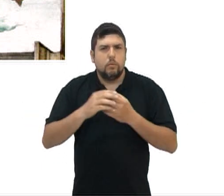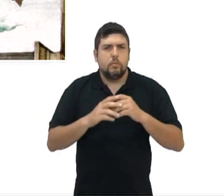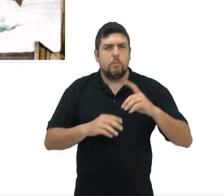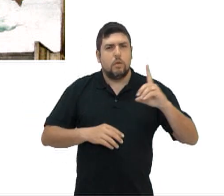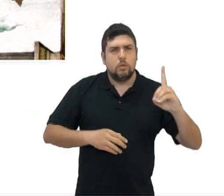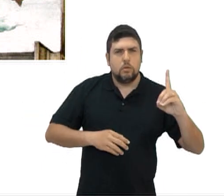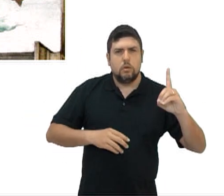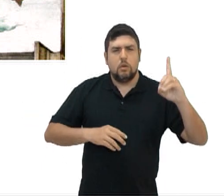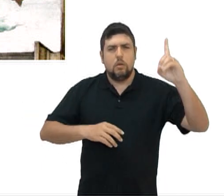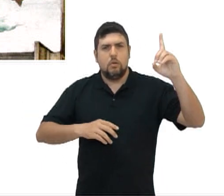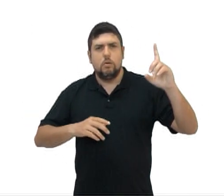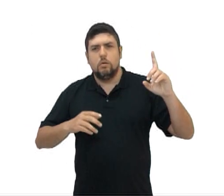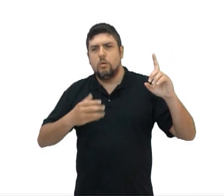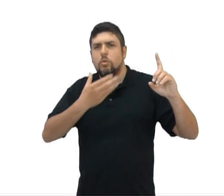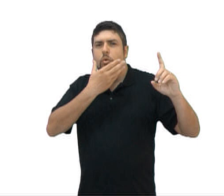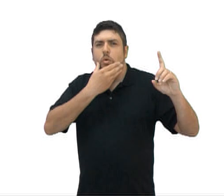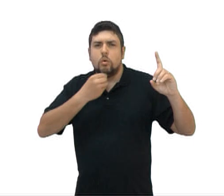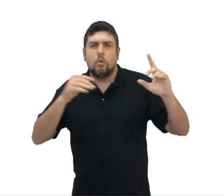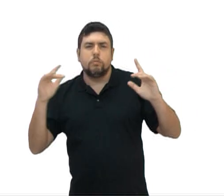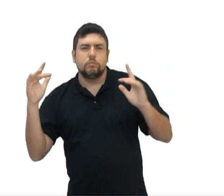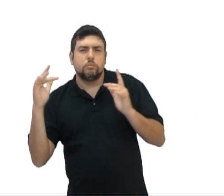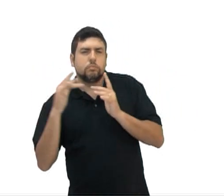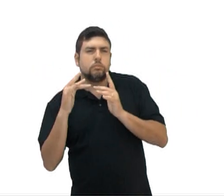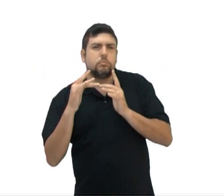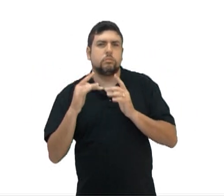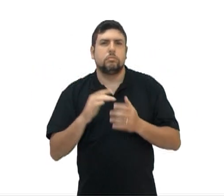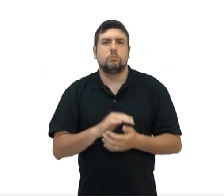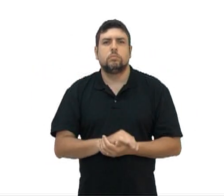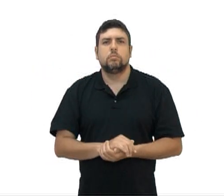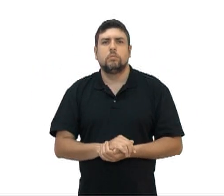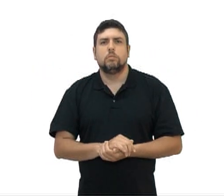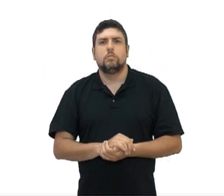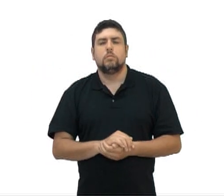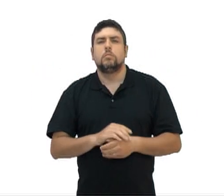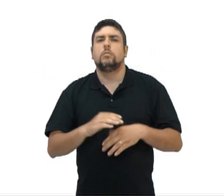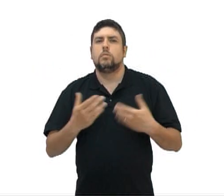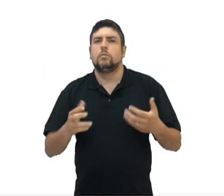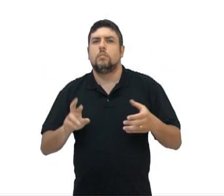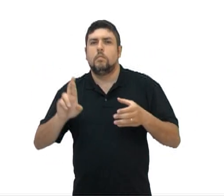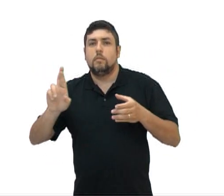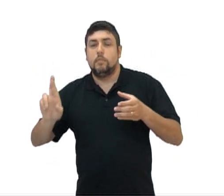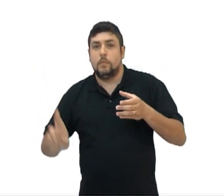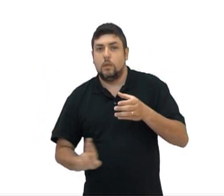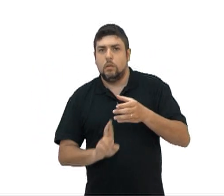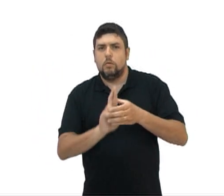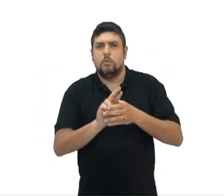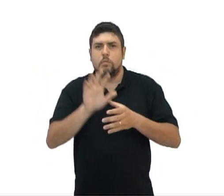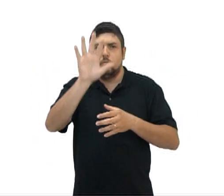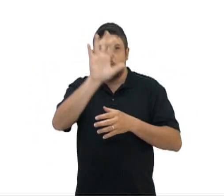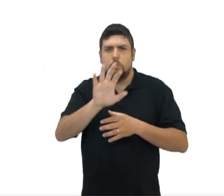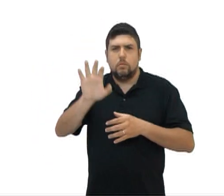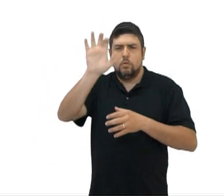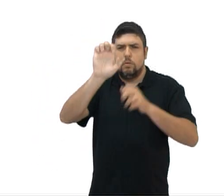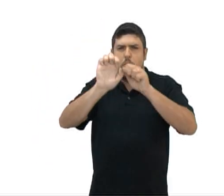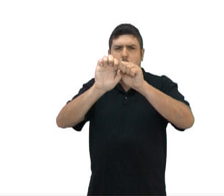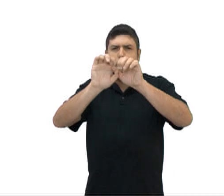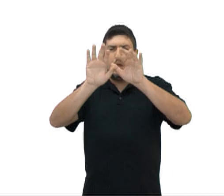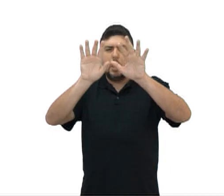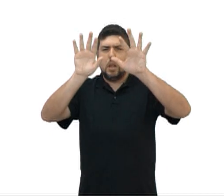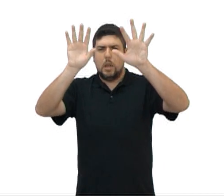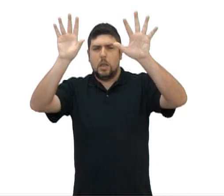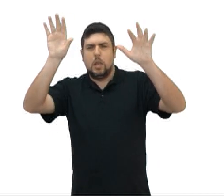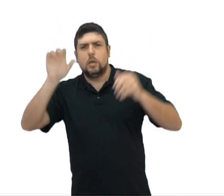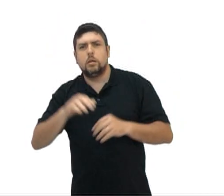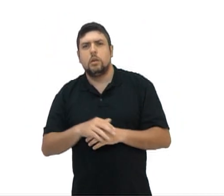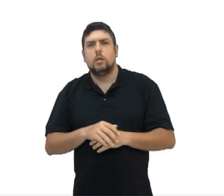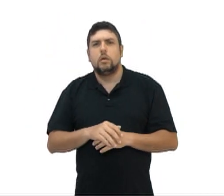o homem, né? Vamos lá. O Renascimento espalhou-se por muitas partes da Europa e influenciava a arte, a